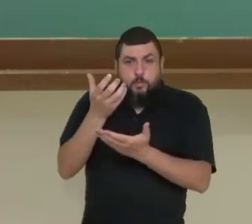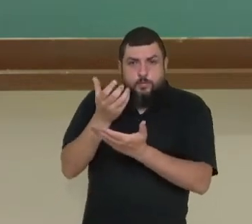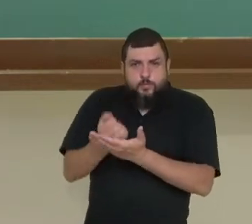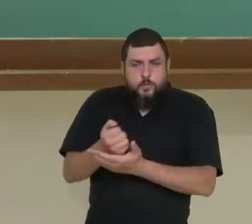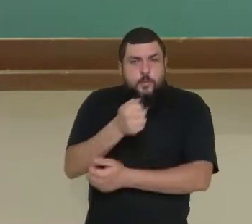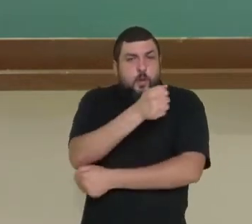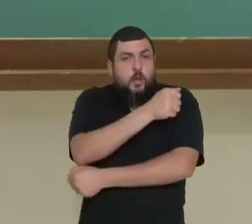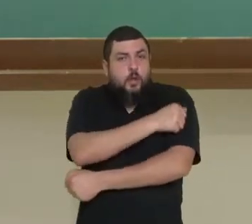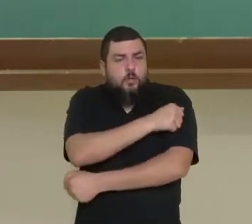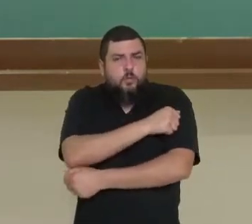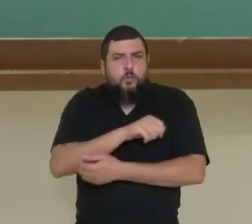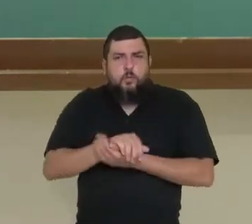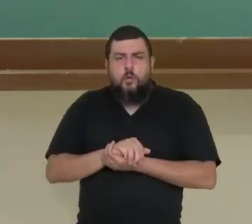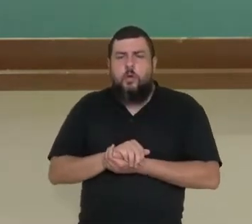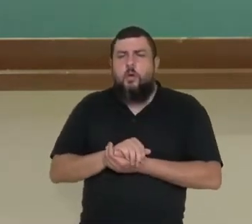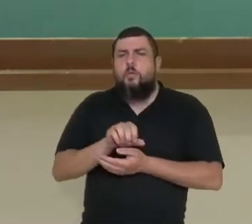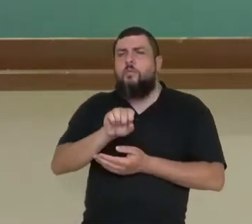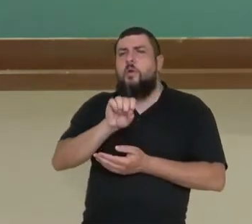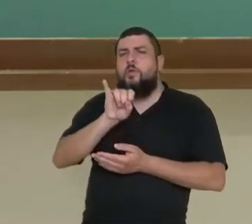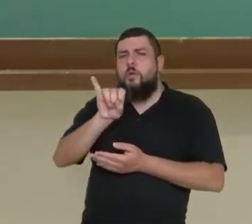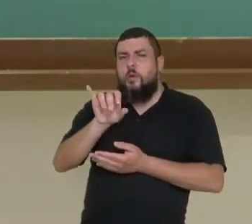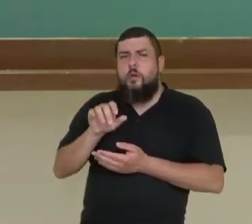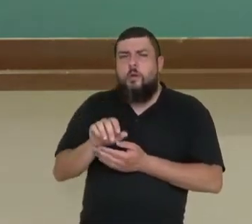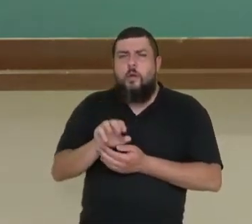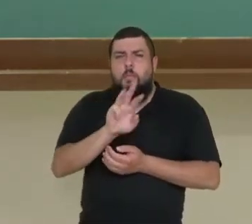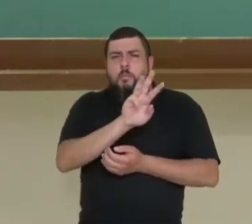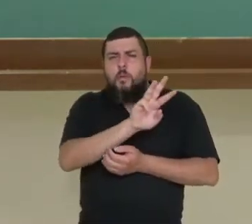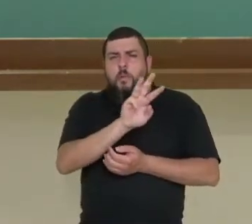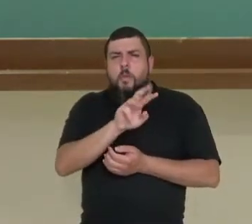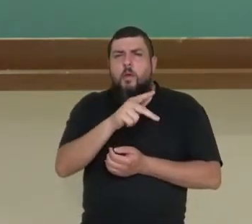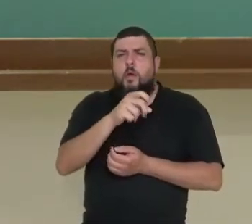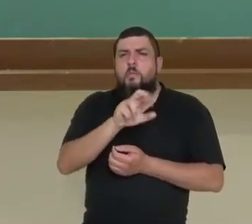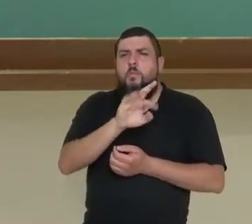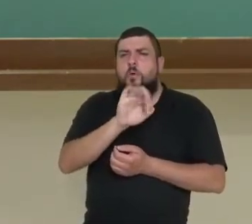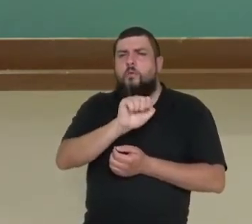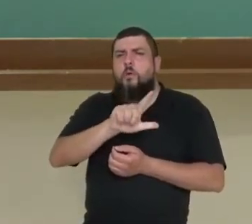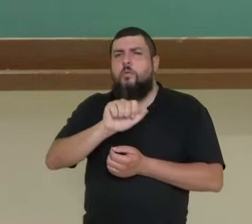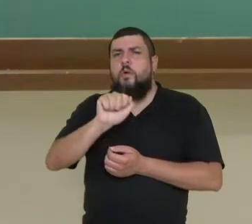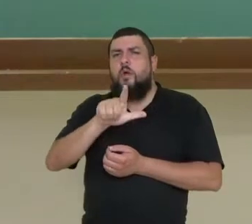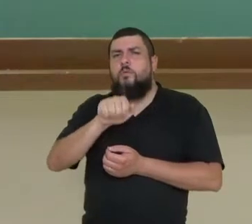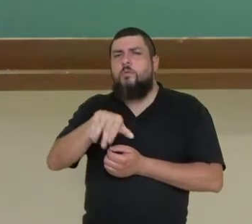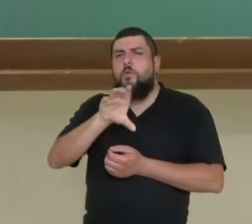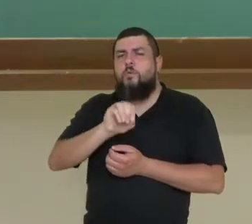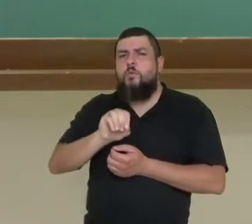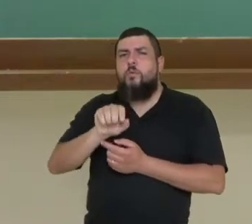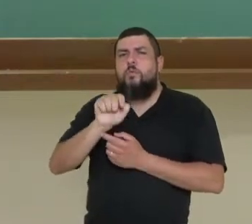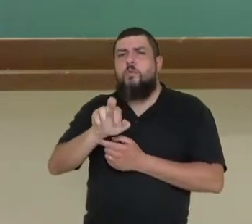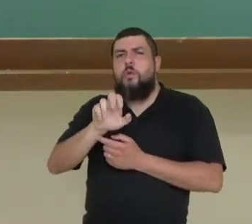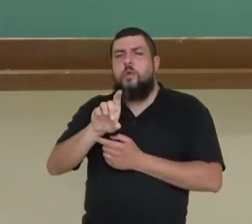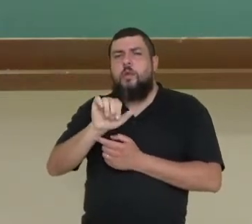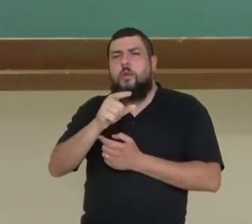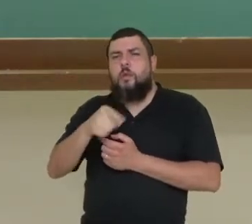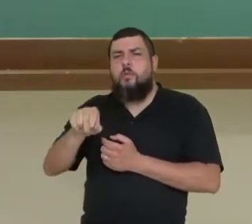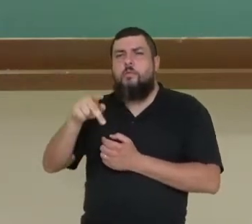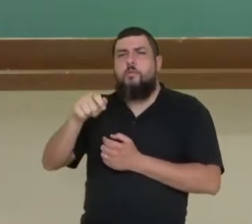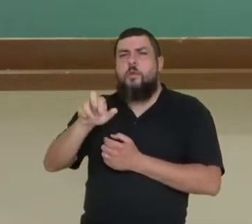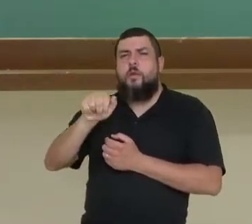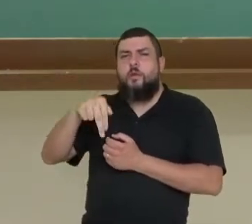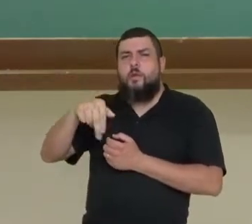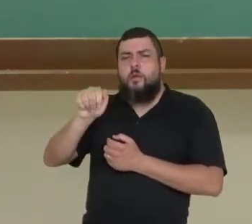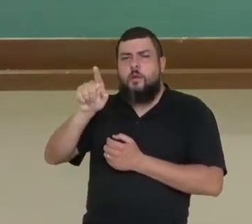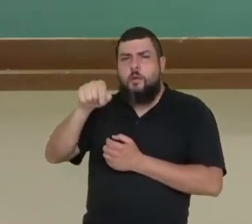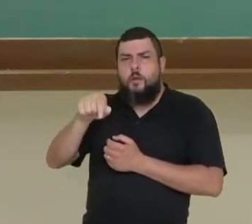vocês digitarem lá no Google Portal do Aluno Redação Paraná, pode digitar Redação PR, que já